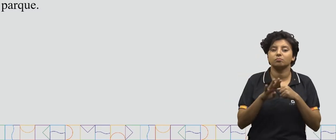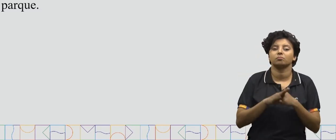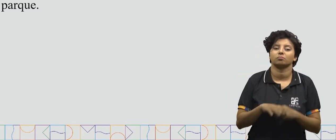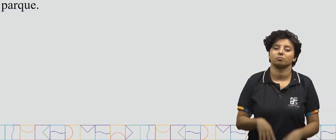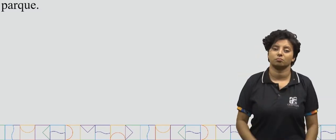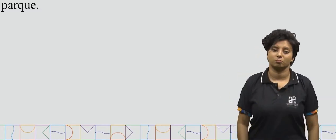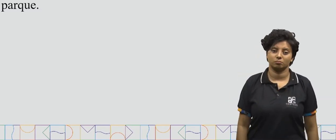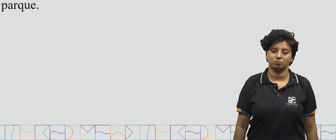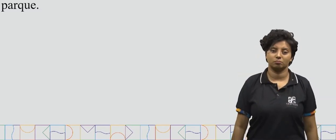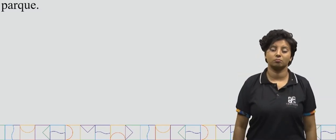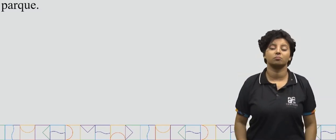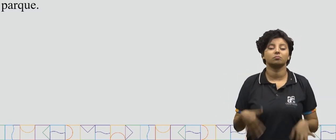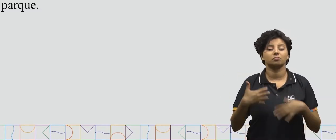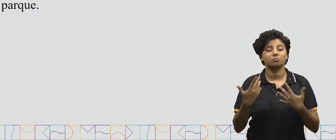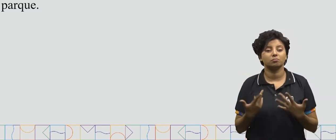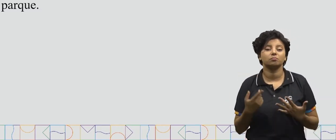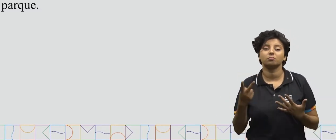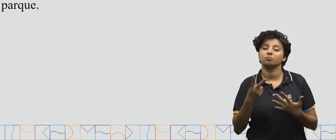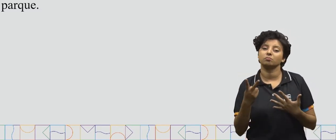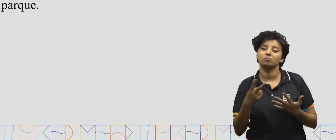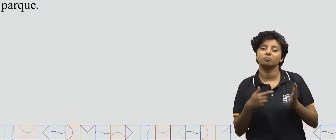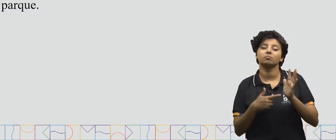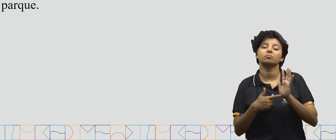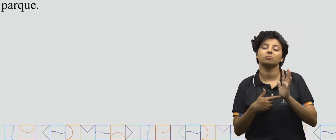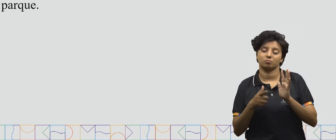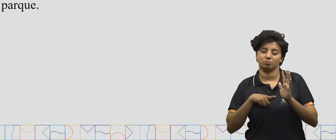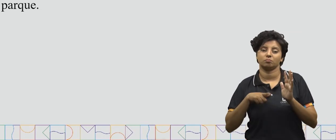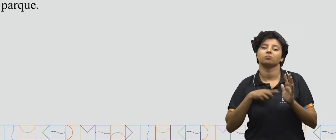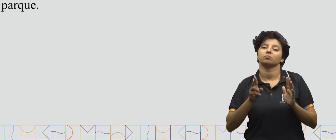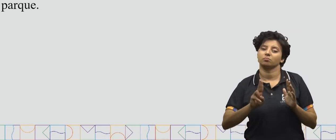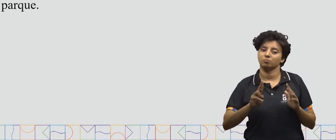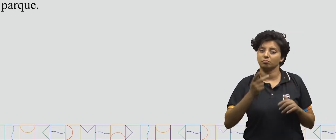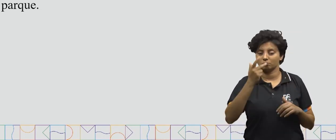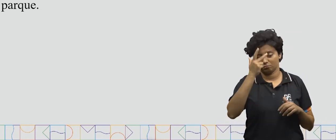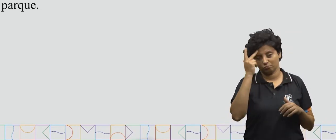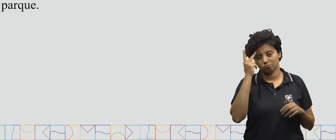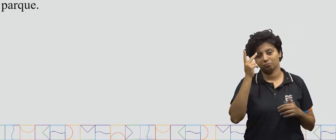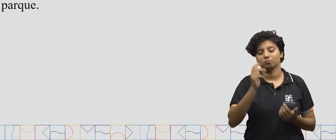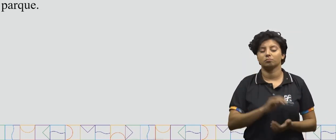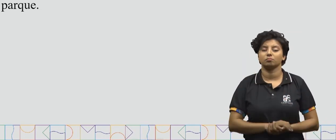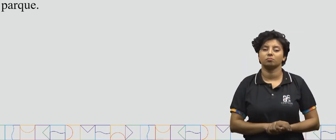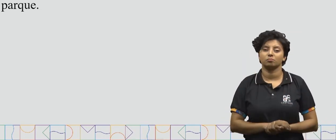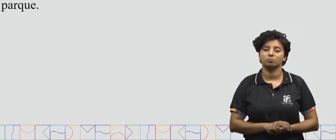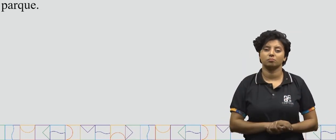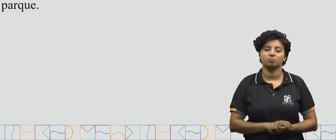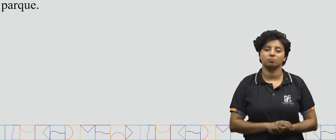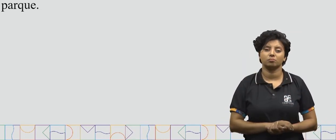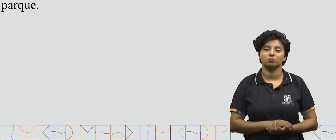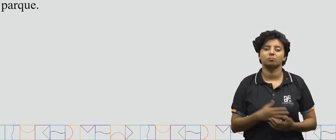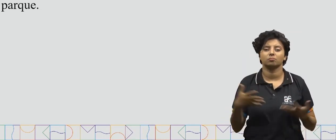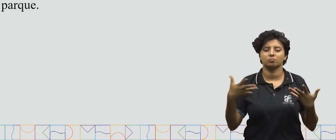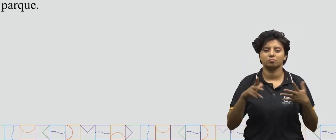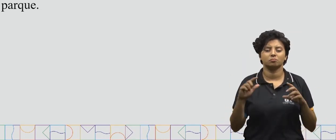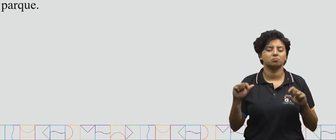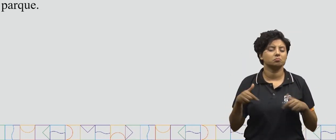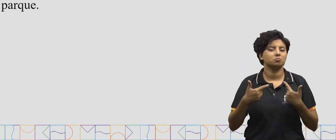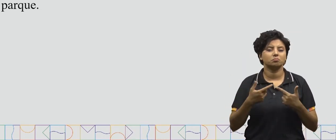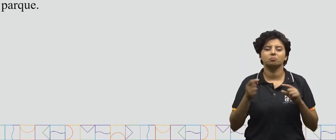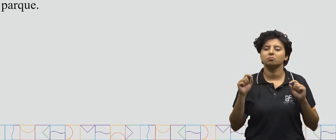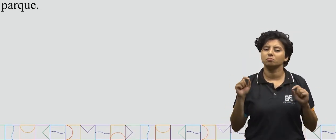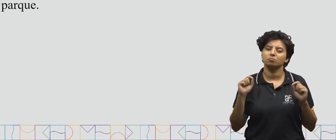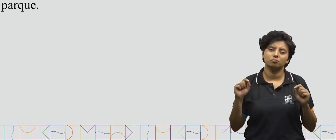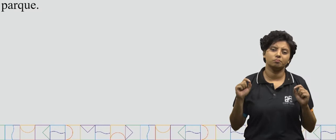serão substantivos. Afinal, eles estão nomeando aquela pessoa. Agora, ela está praticando